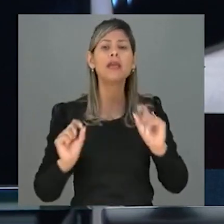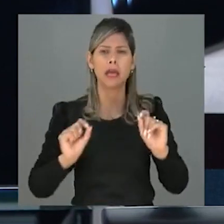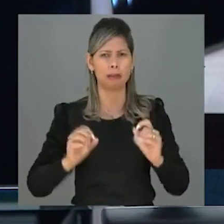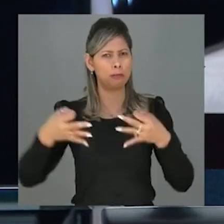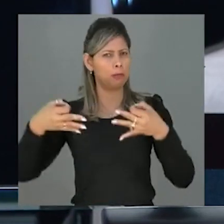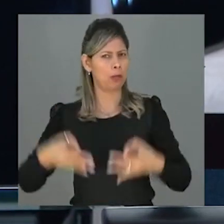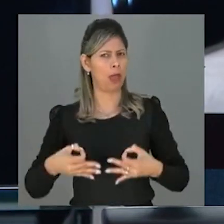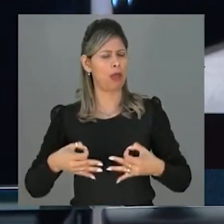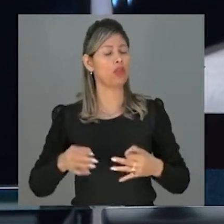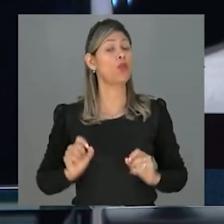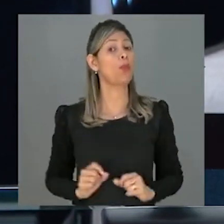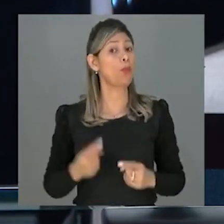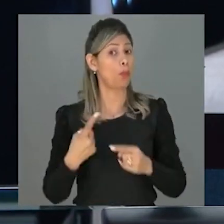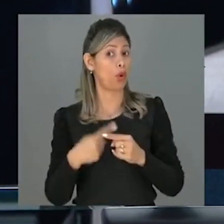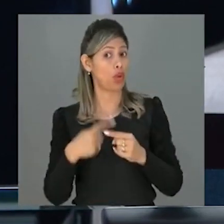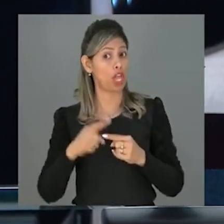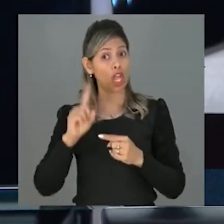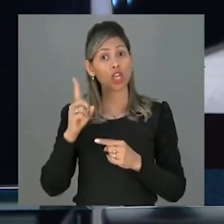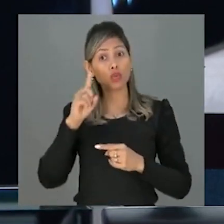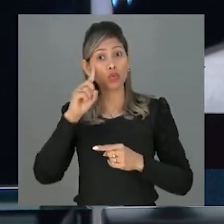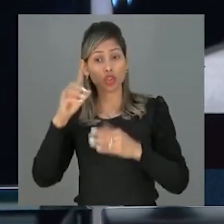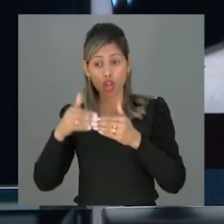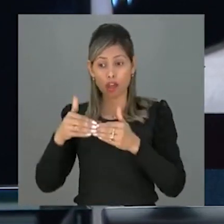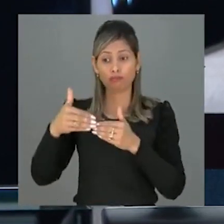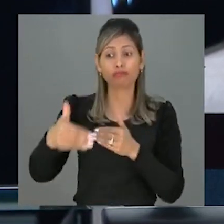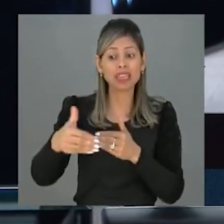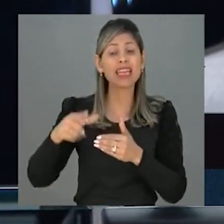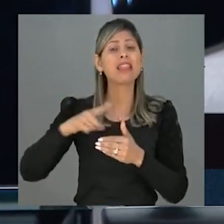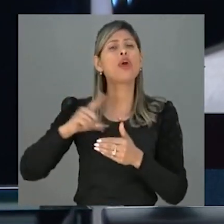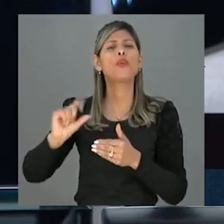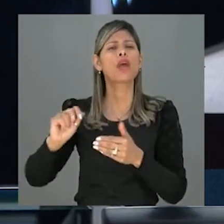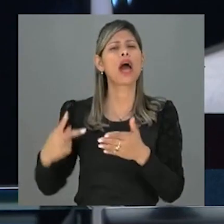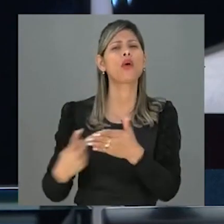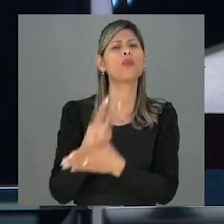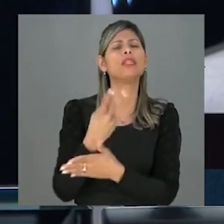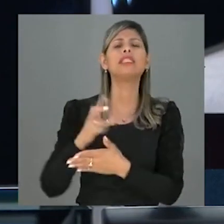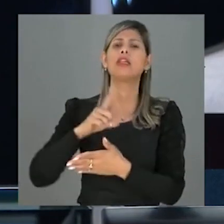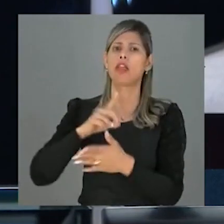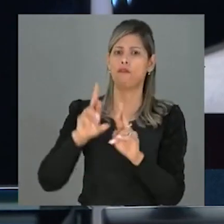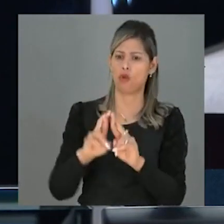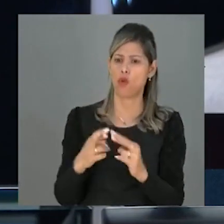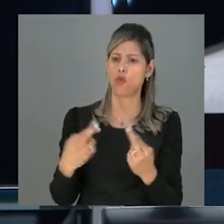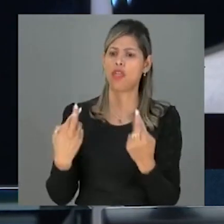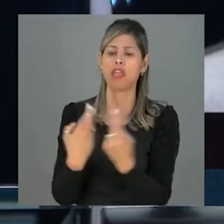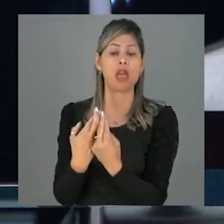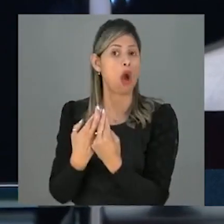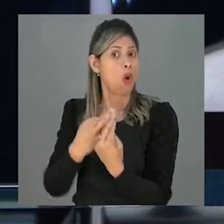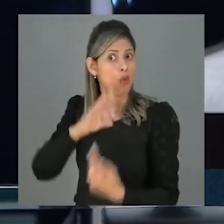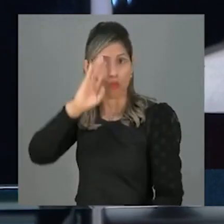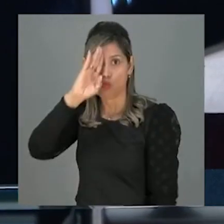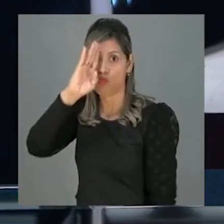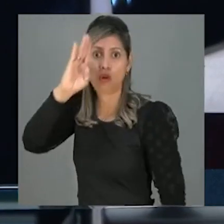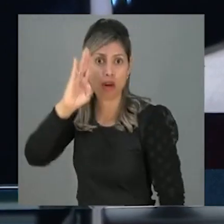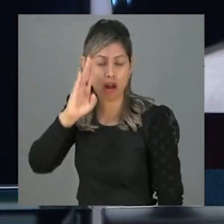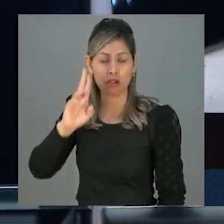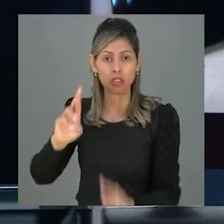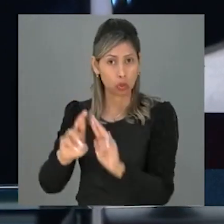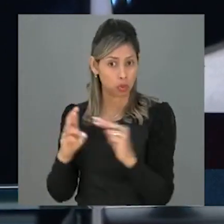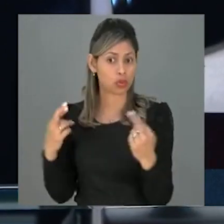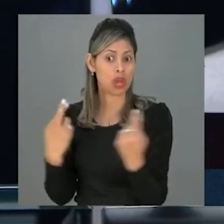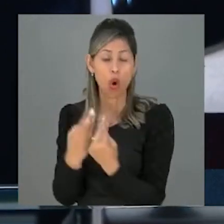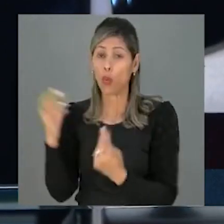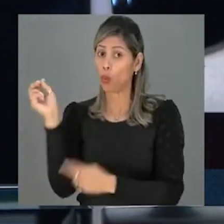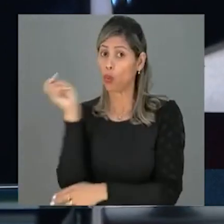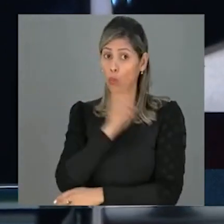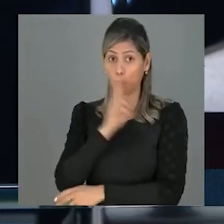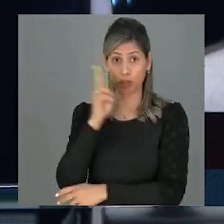No dia seguinte aos atentados, em reunião inédita e histórica, realizada em caráter